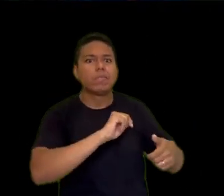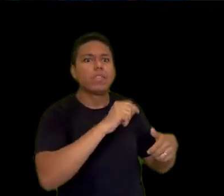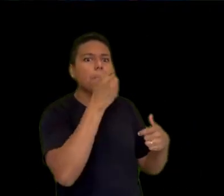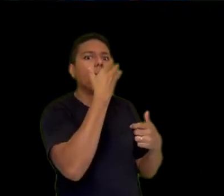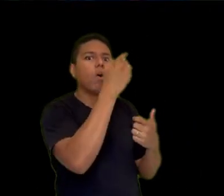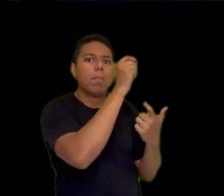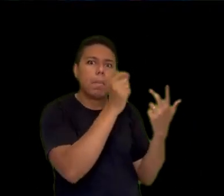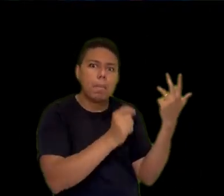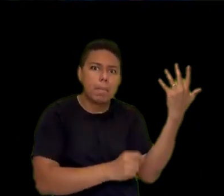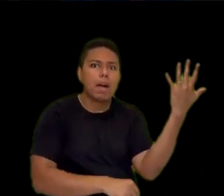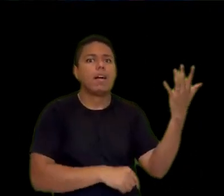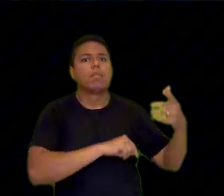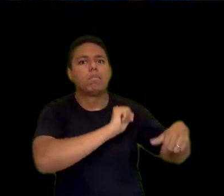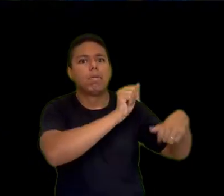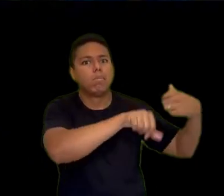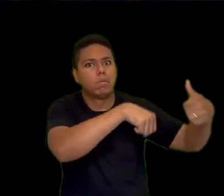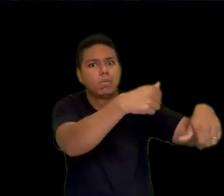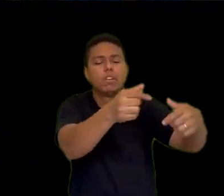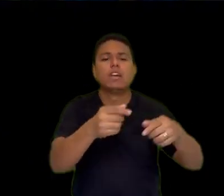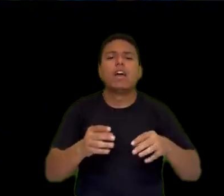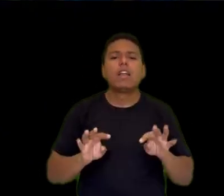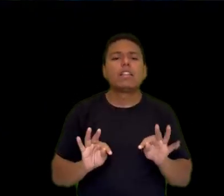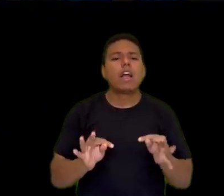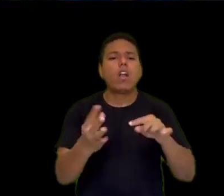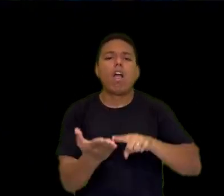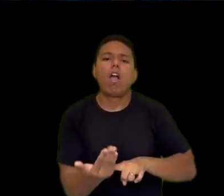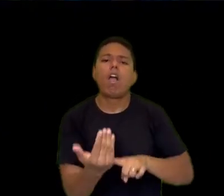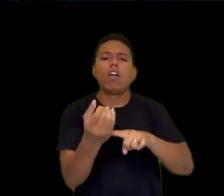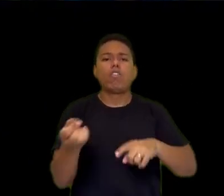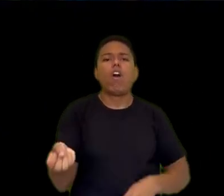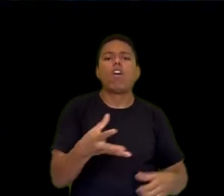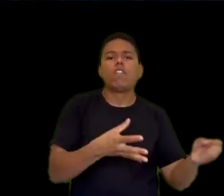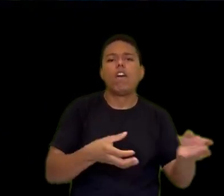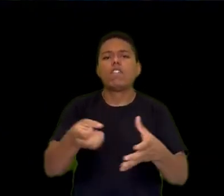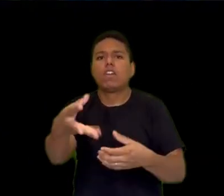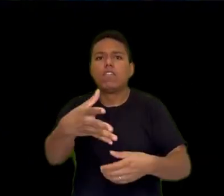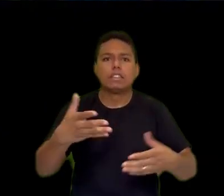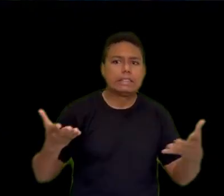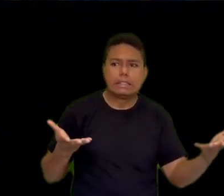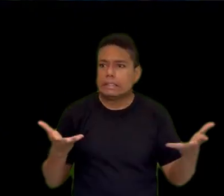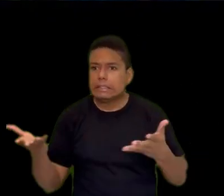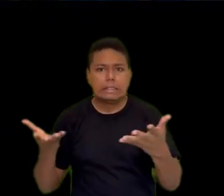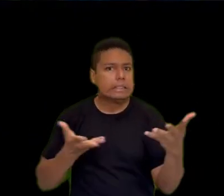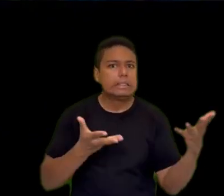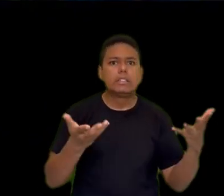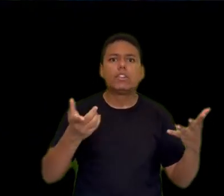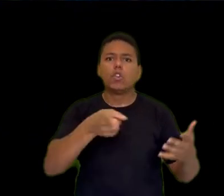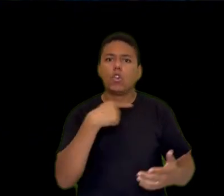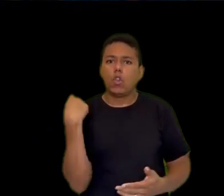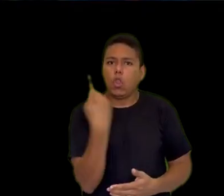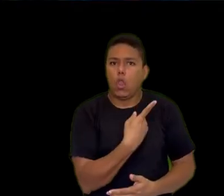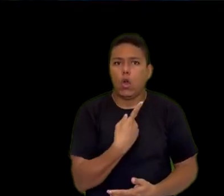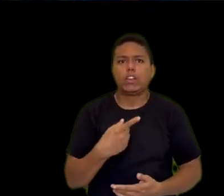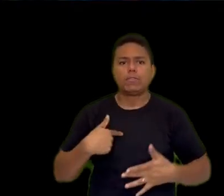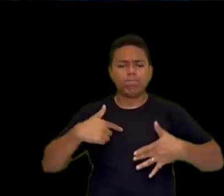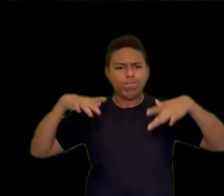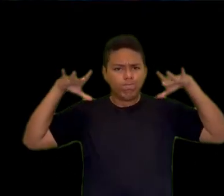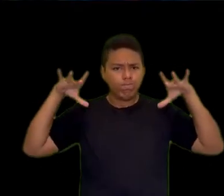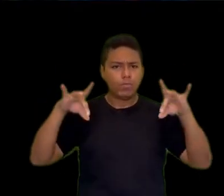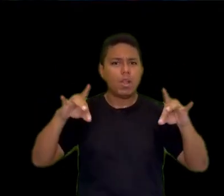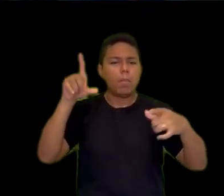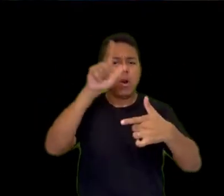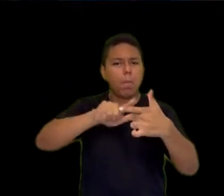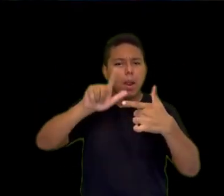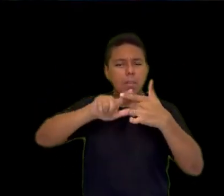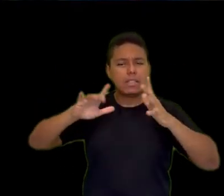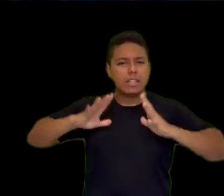objetos. Dessa forma, a gente deve intervir em problemas sanitários antigos. Por exemplo, a parte de produção de alimento, né, uma